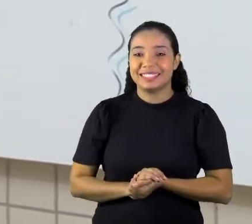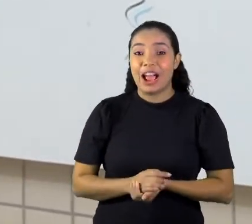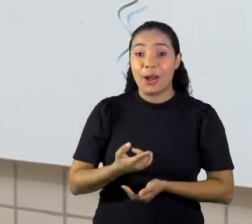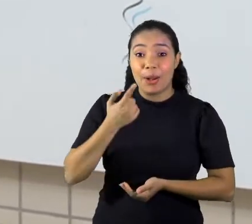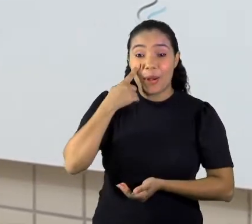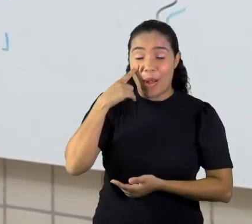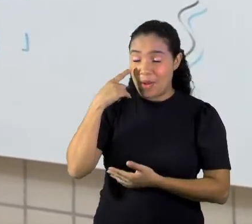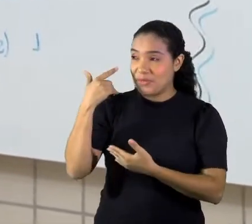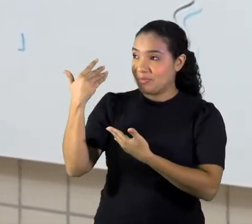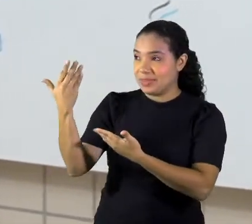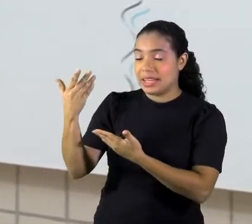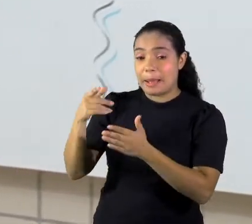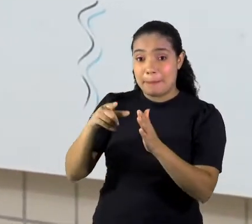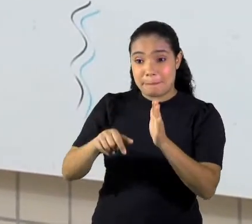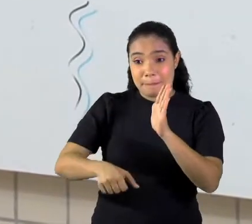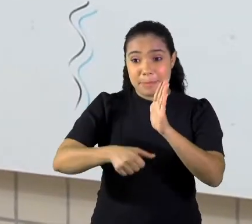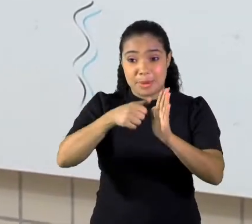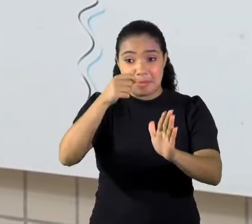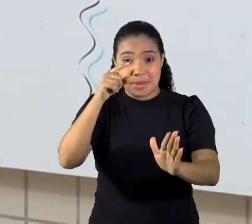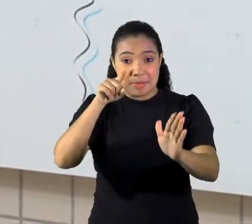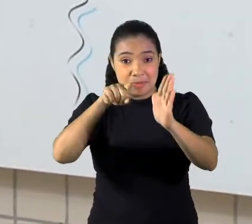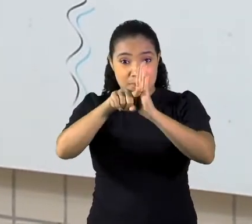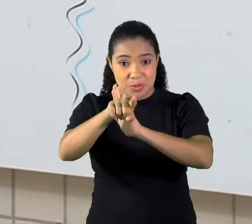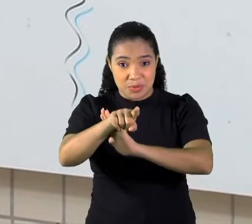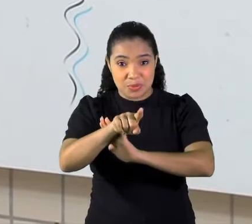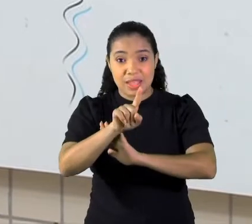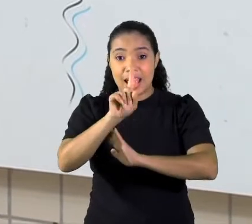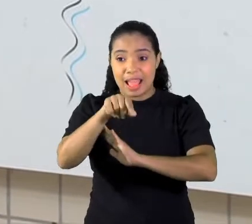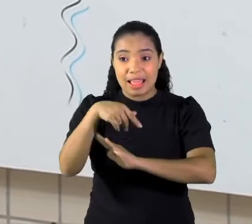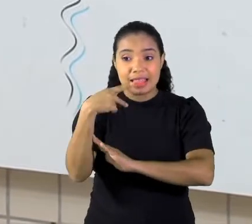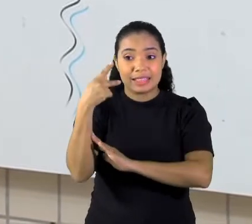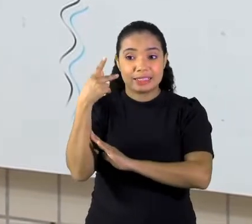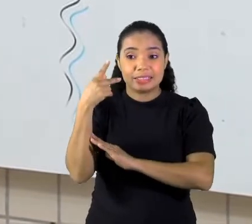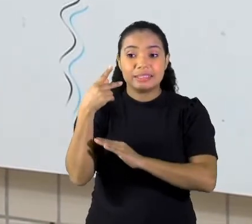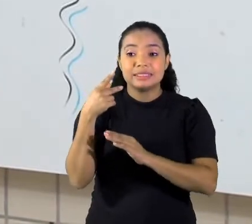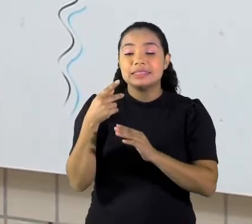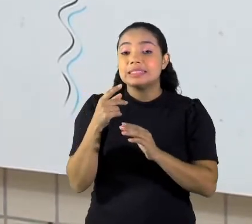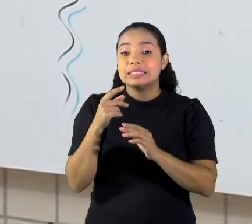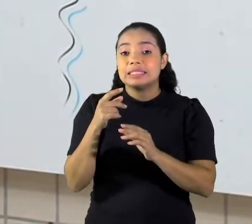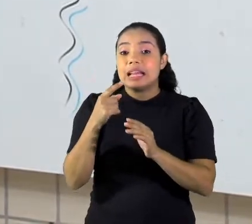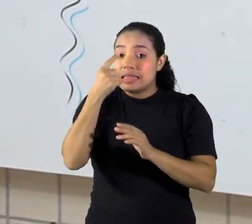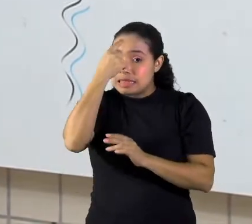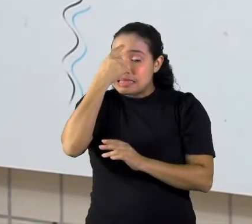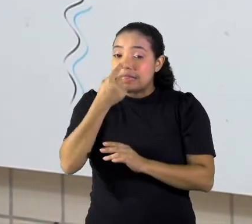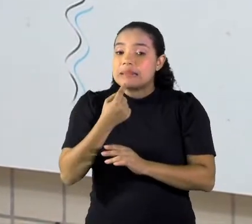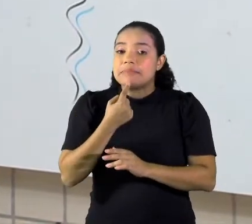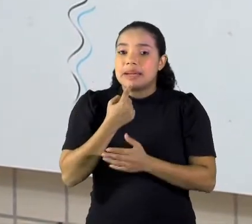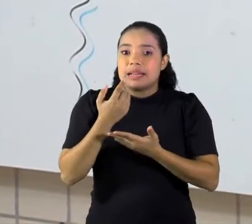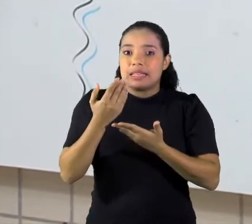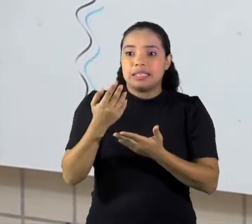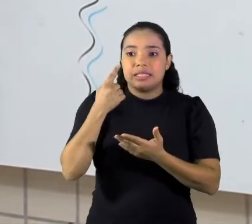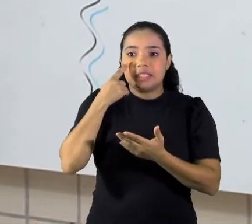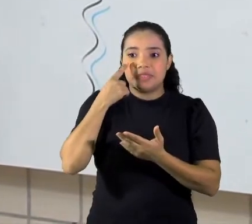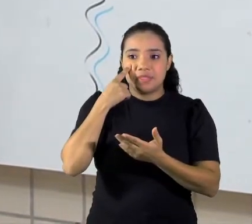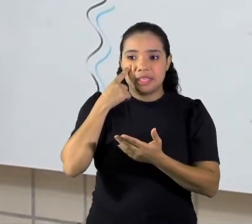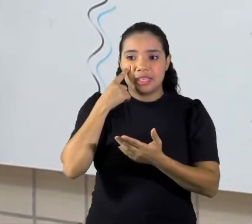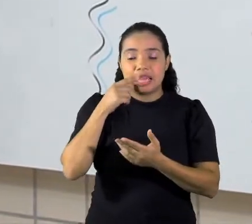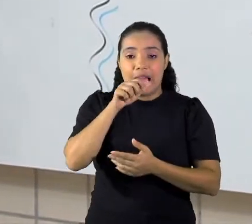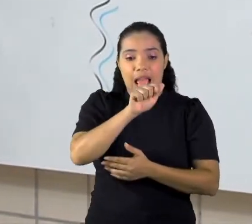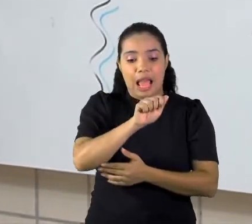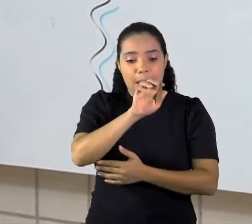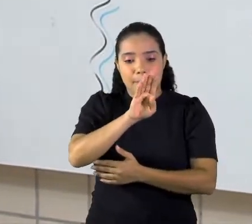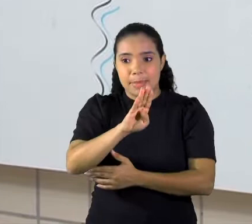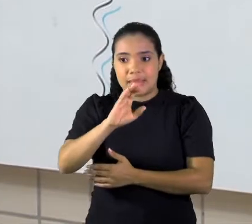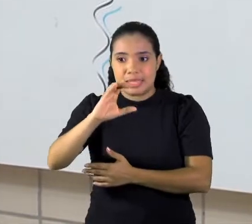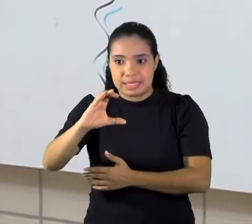Bom, nós temos uma primeira questão do MEC de São Paulo. Na figura, sendo as retas A, B e C